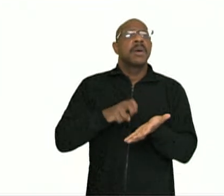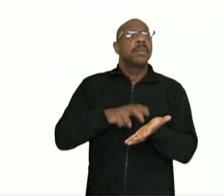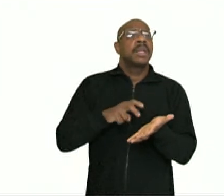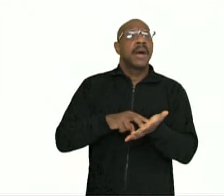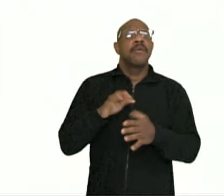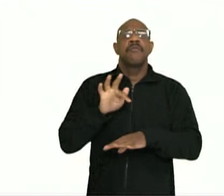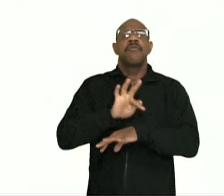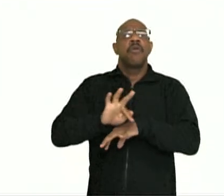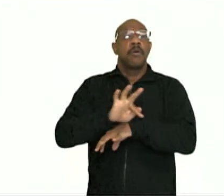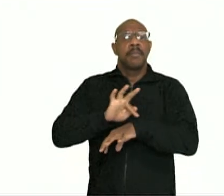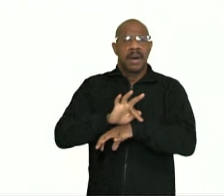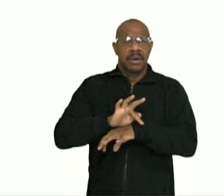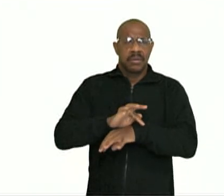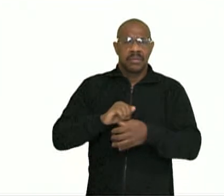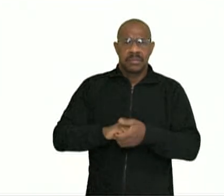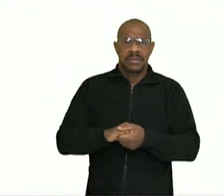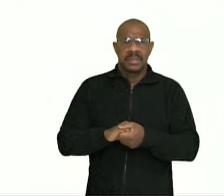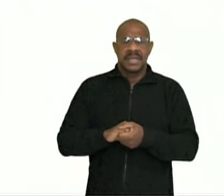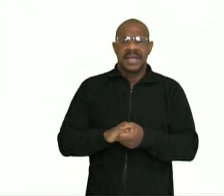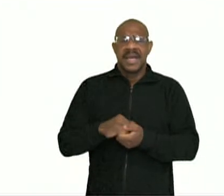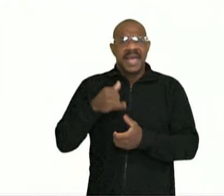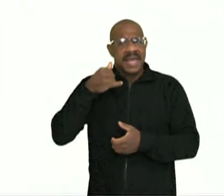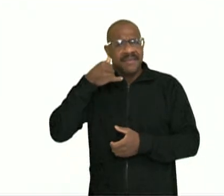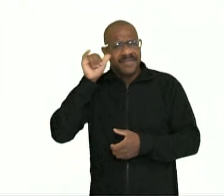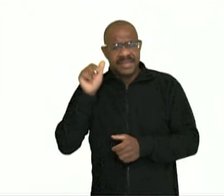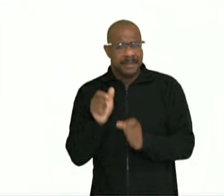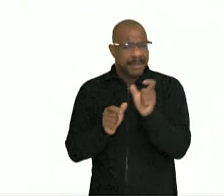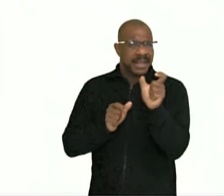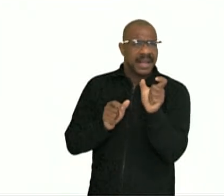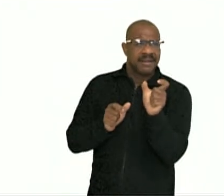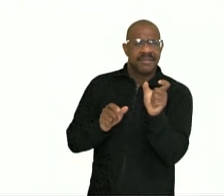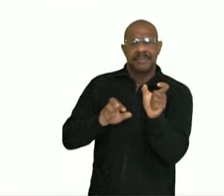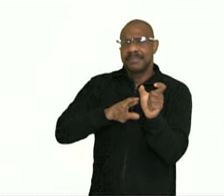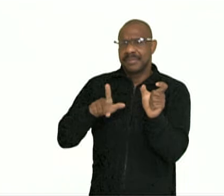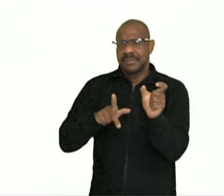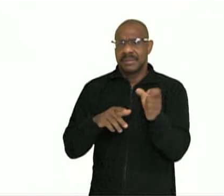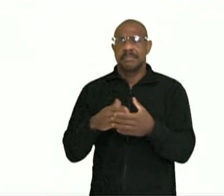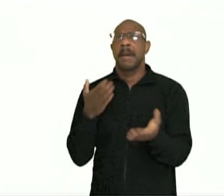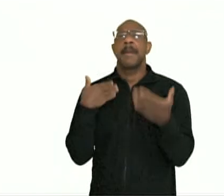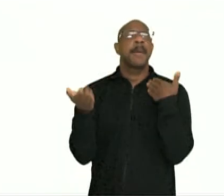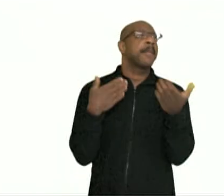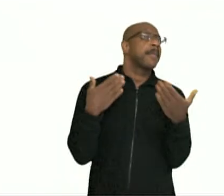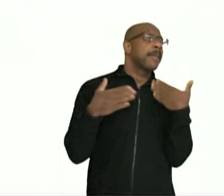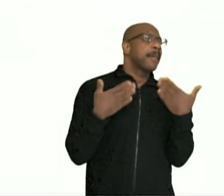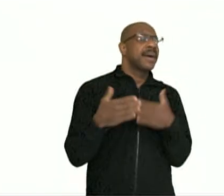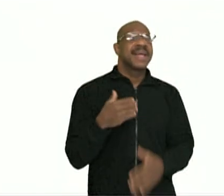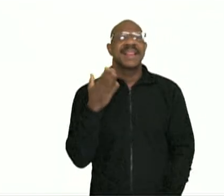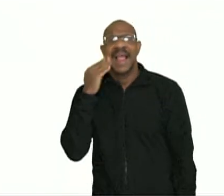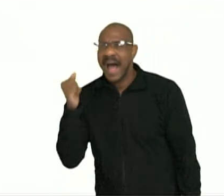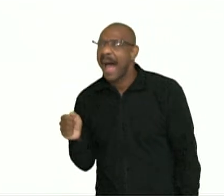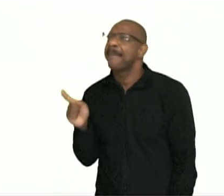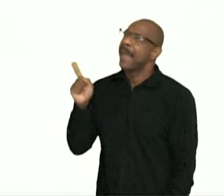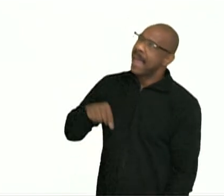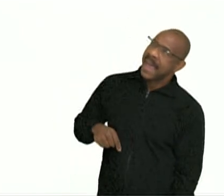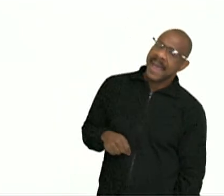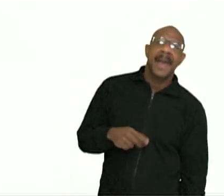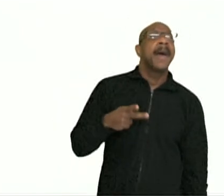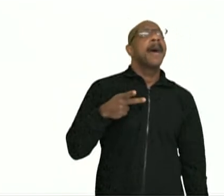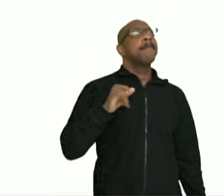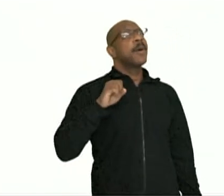formal? Evita termos coloquiais. Coloquial é de conversa, né? Sabe, pois